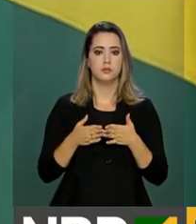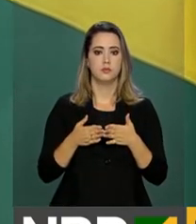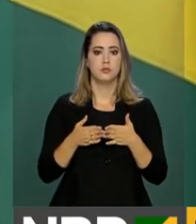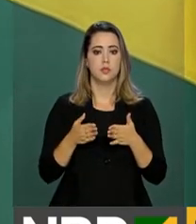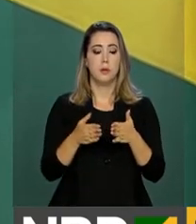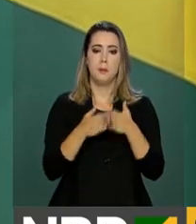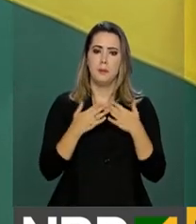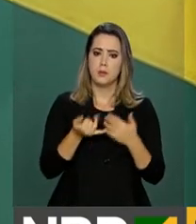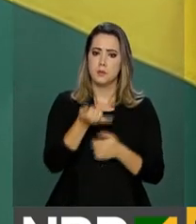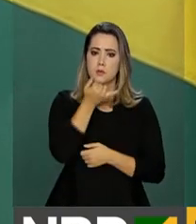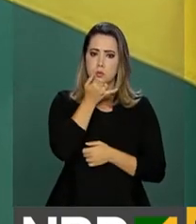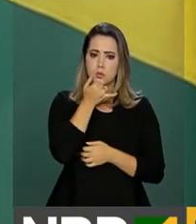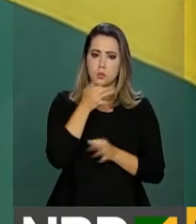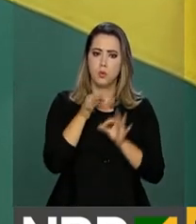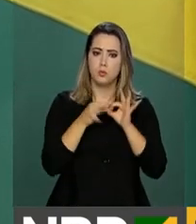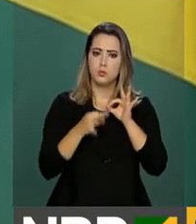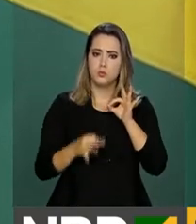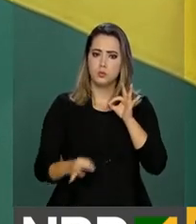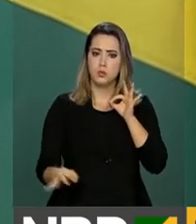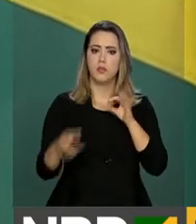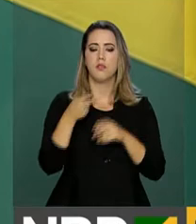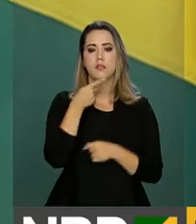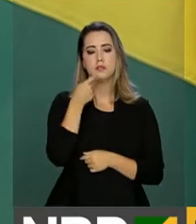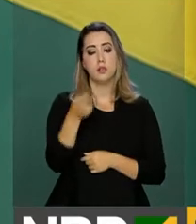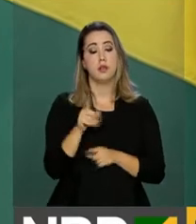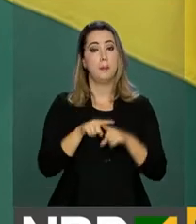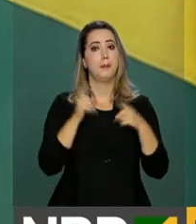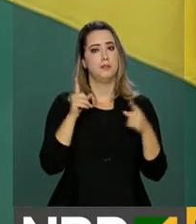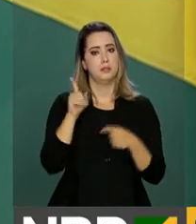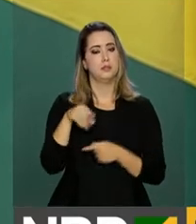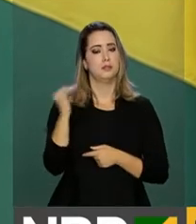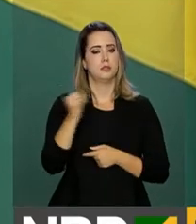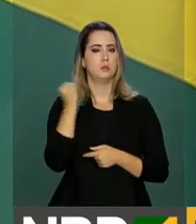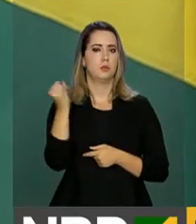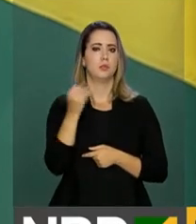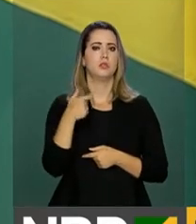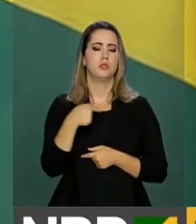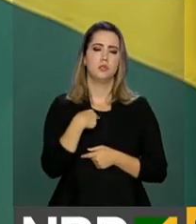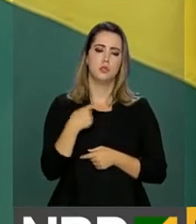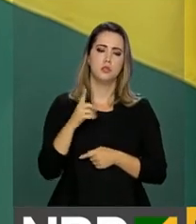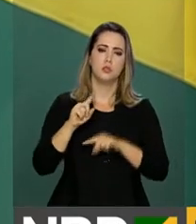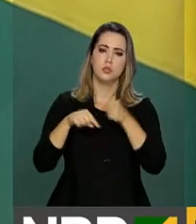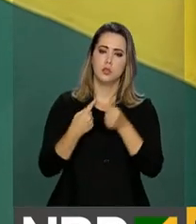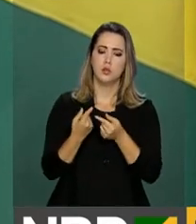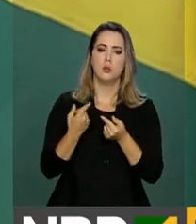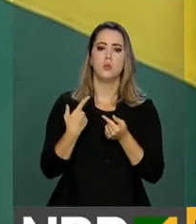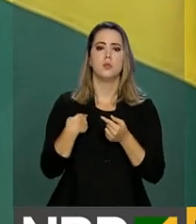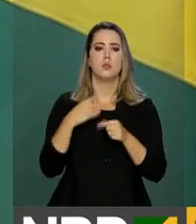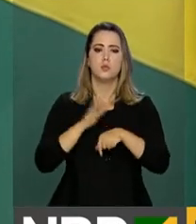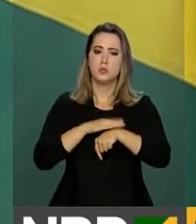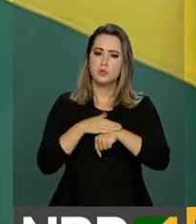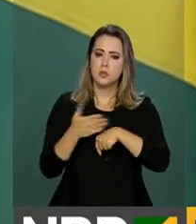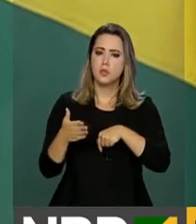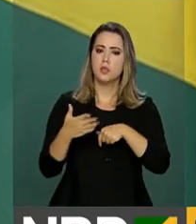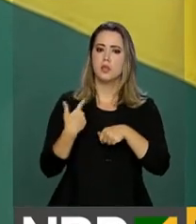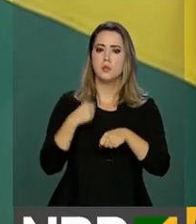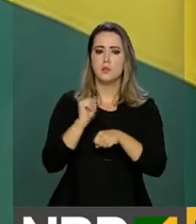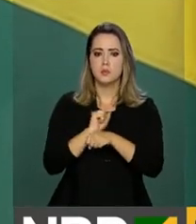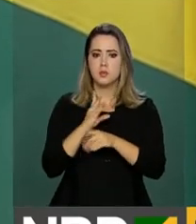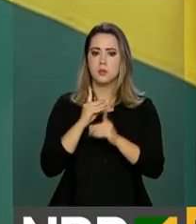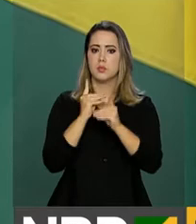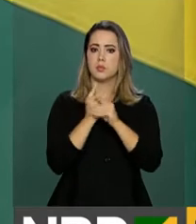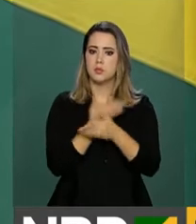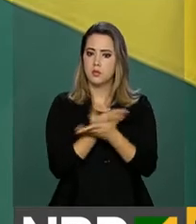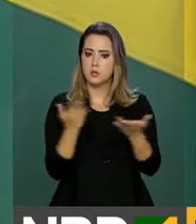desculpas por ter alongado aqui a minha fala mas acho importante depois de tanto tempo que não nos encontramos que eu fizesse uma